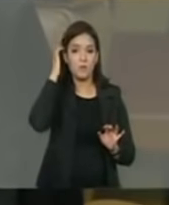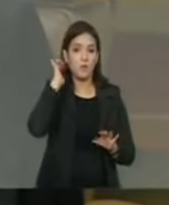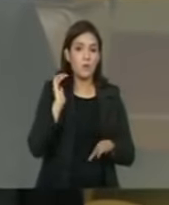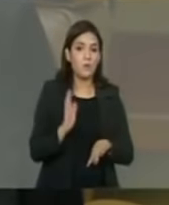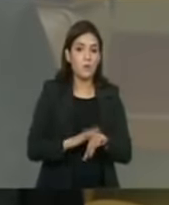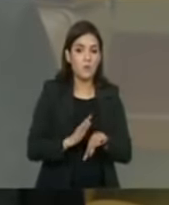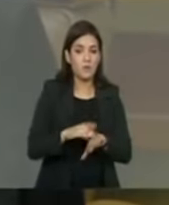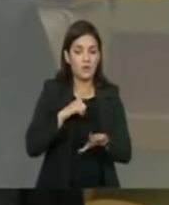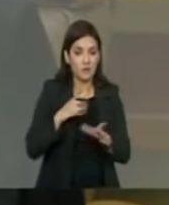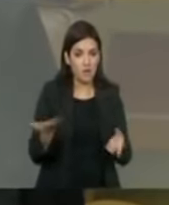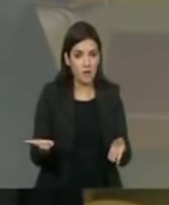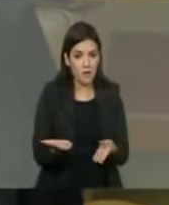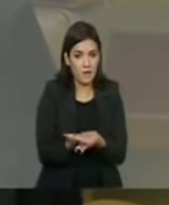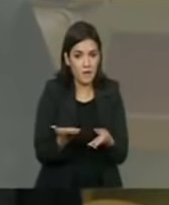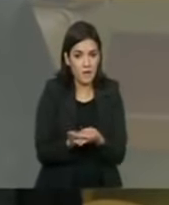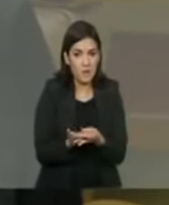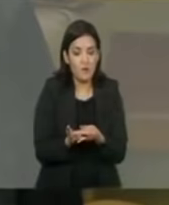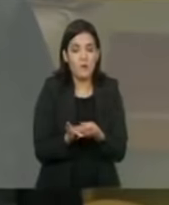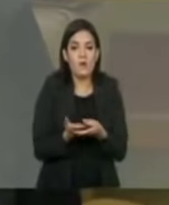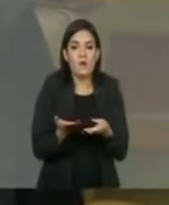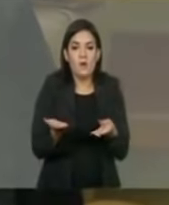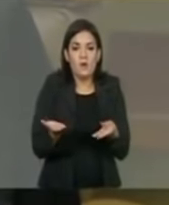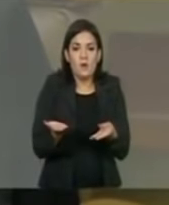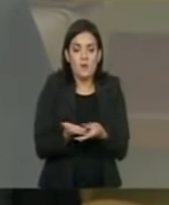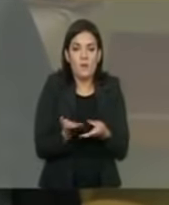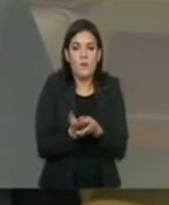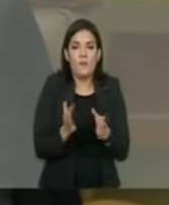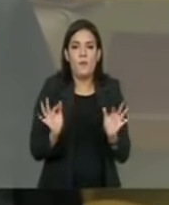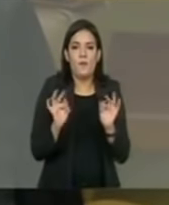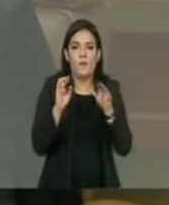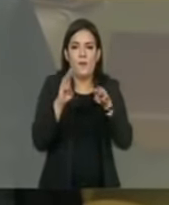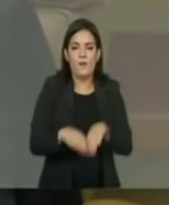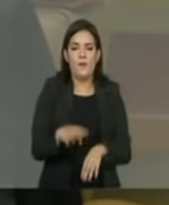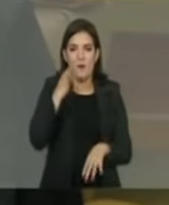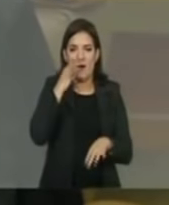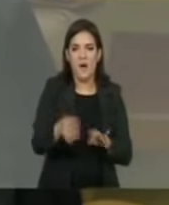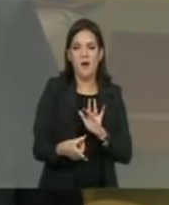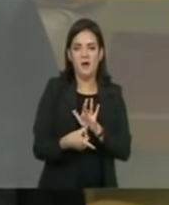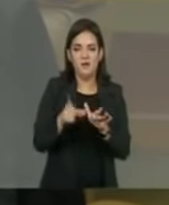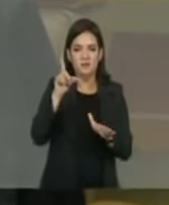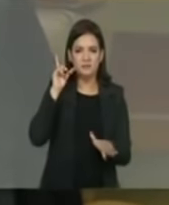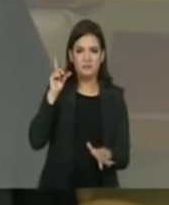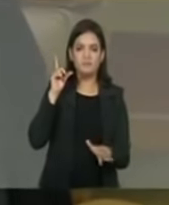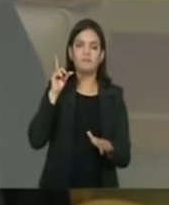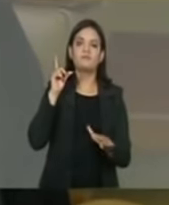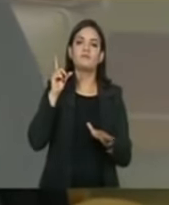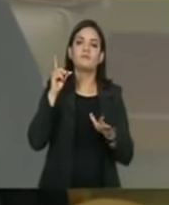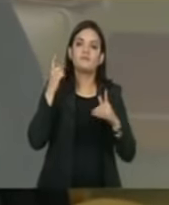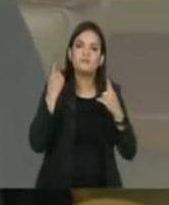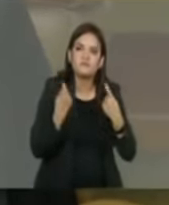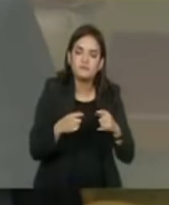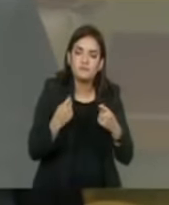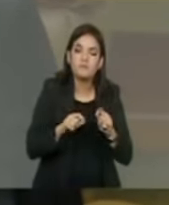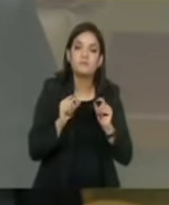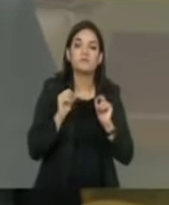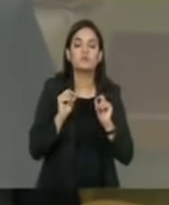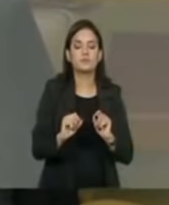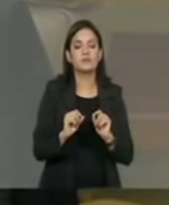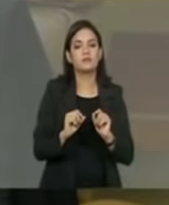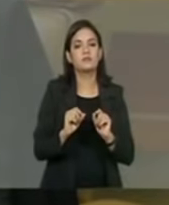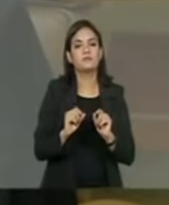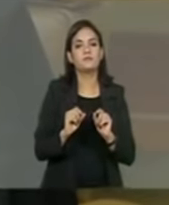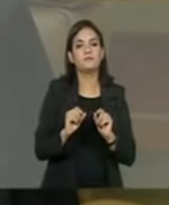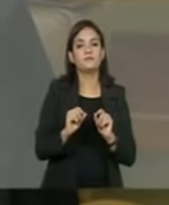trânsito em julgado da condenação criminal antes desse momento qaeda divertir cumprir em se sentir o